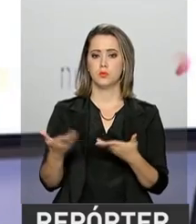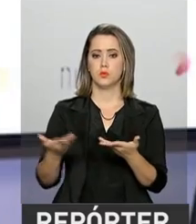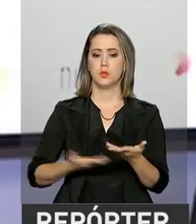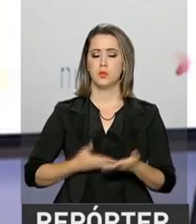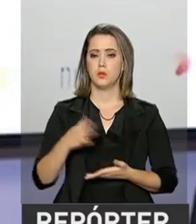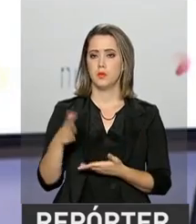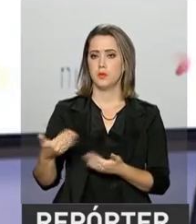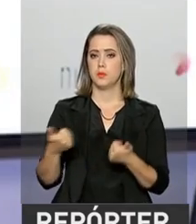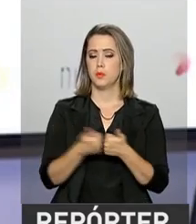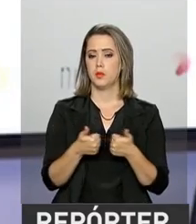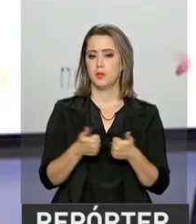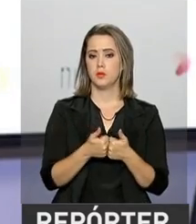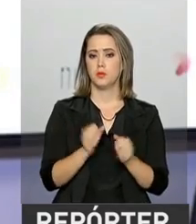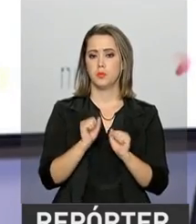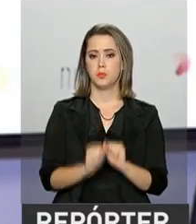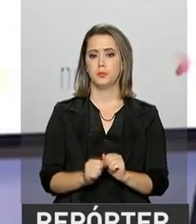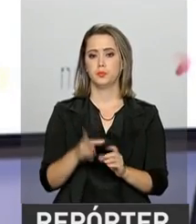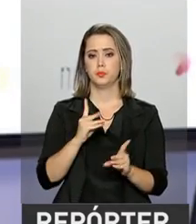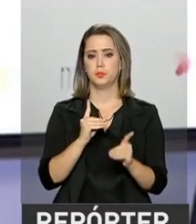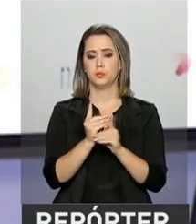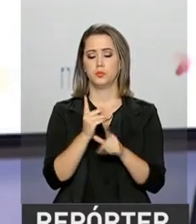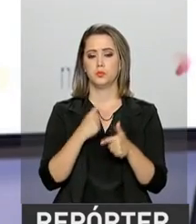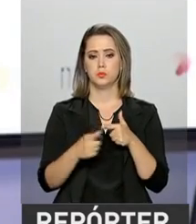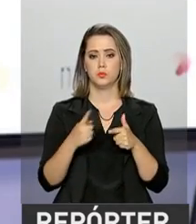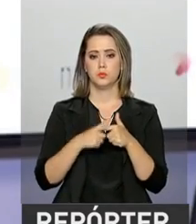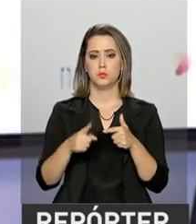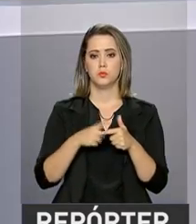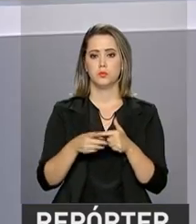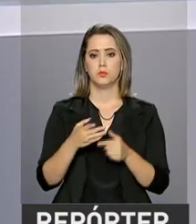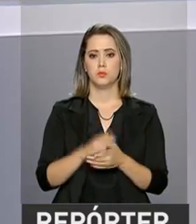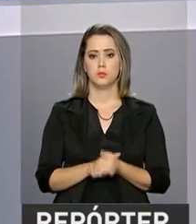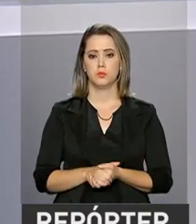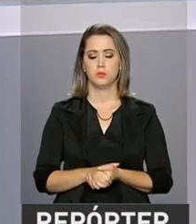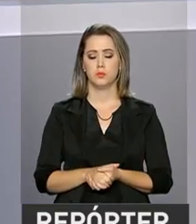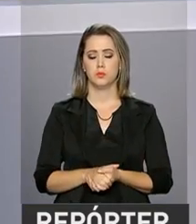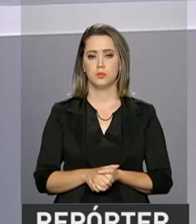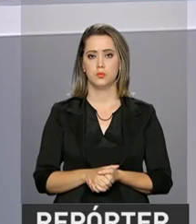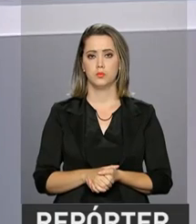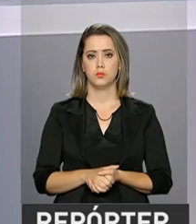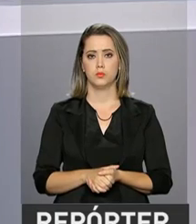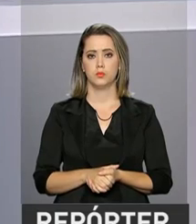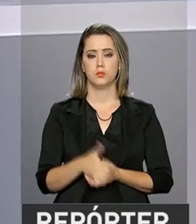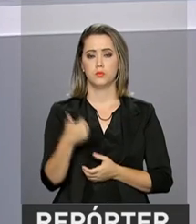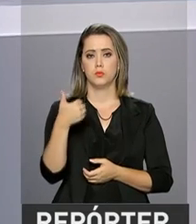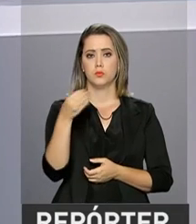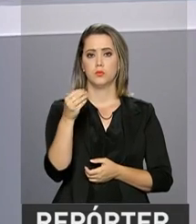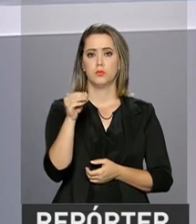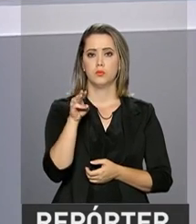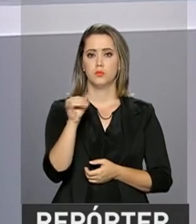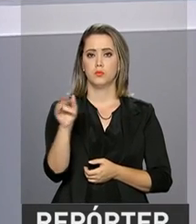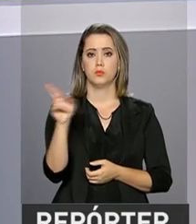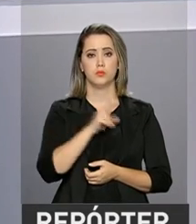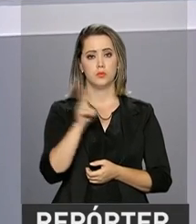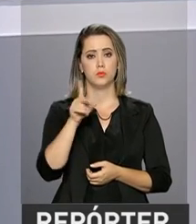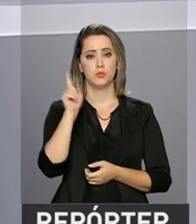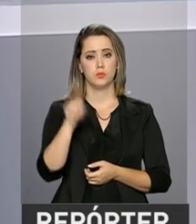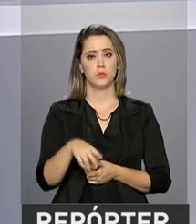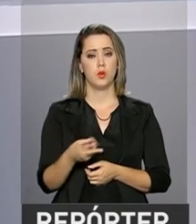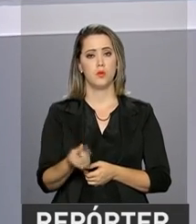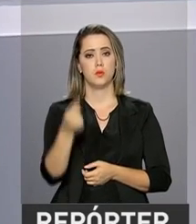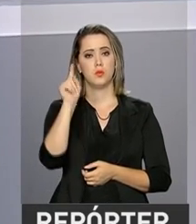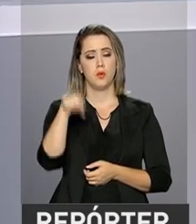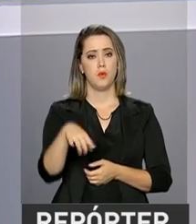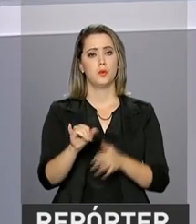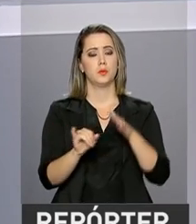próximo que ele possa encontrar solução para o problema que apresenta R 100 bilhões de reais Esse é o valor que as